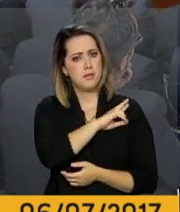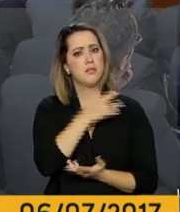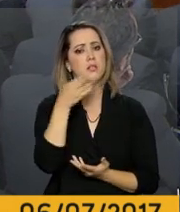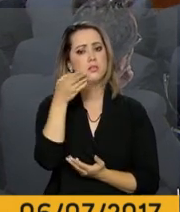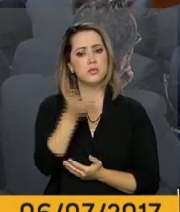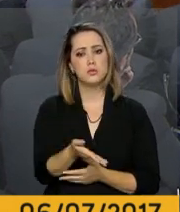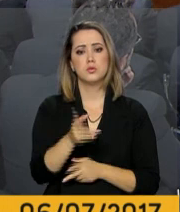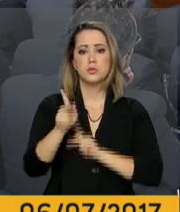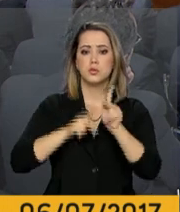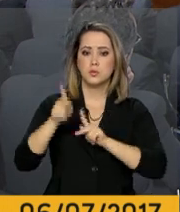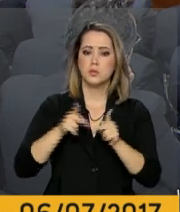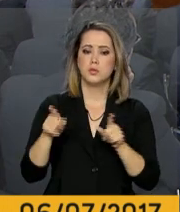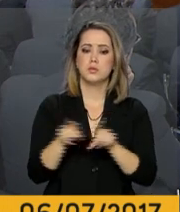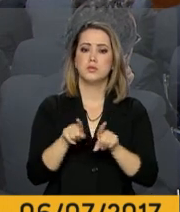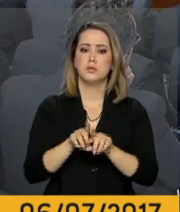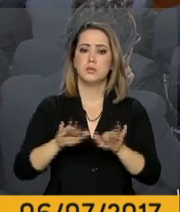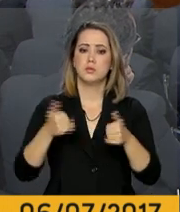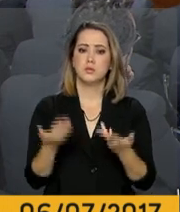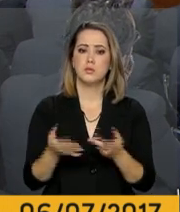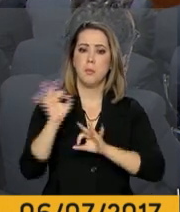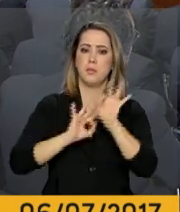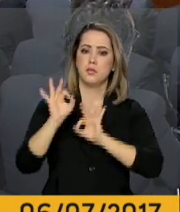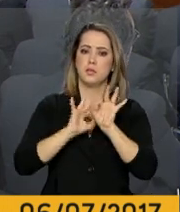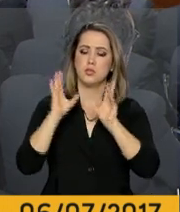do povo e por isso